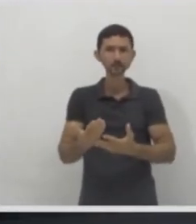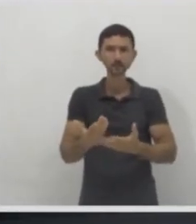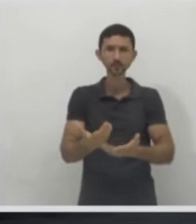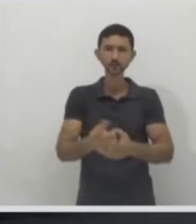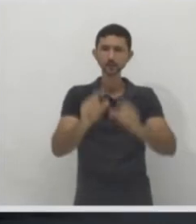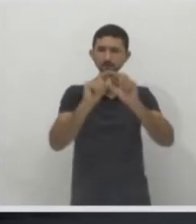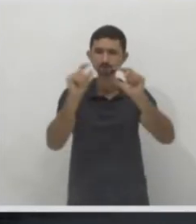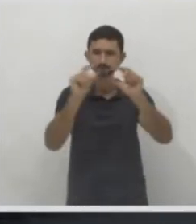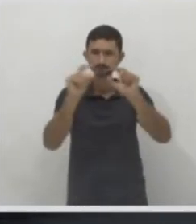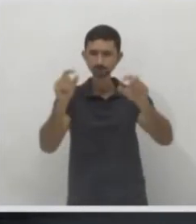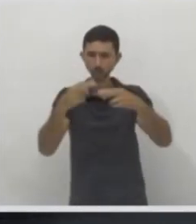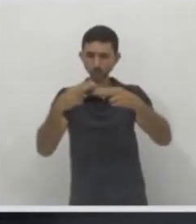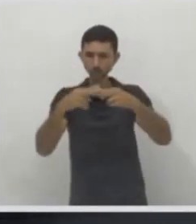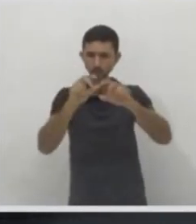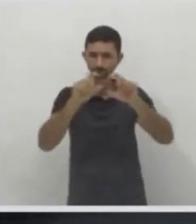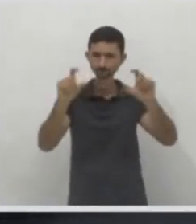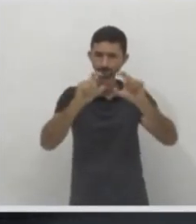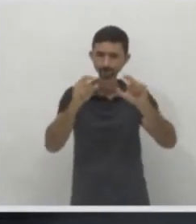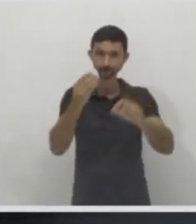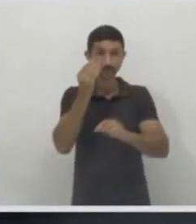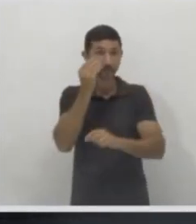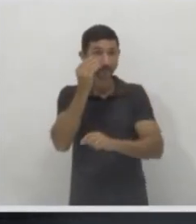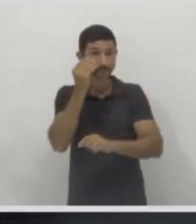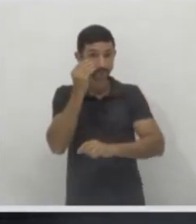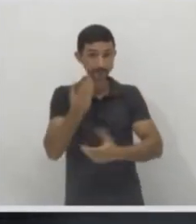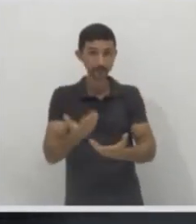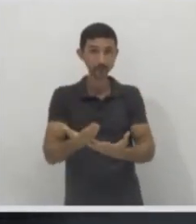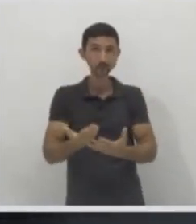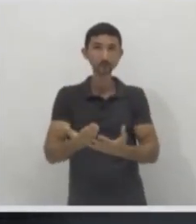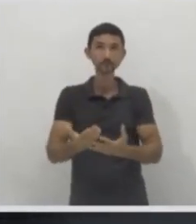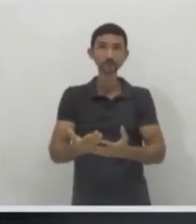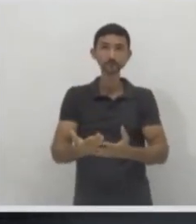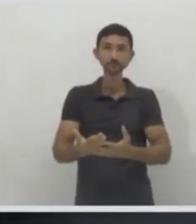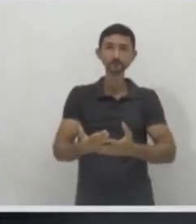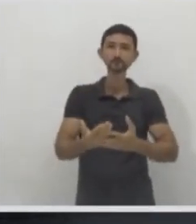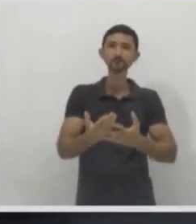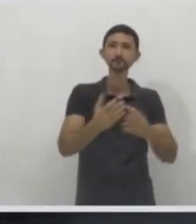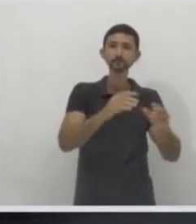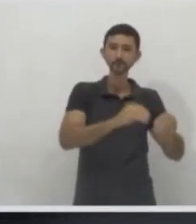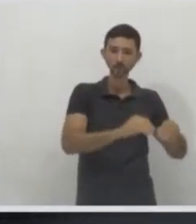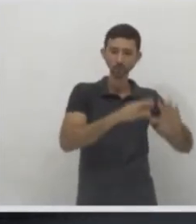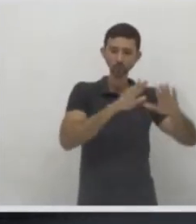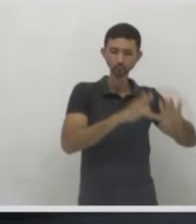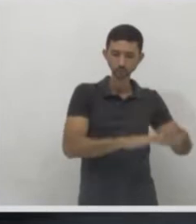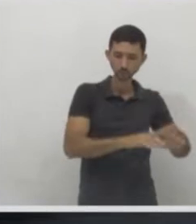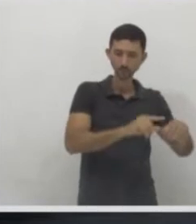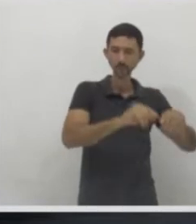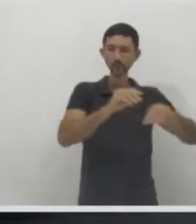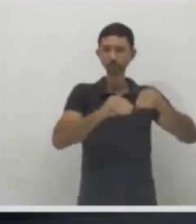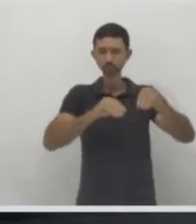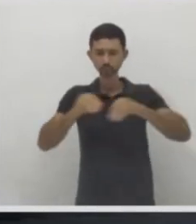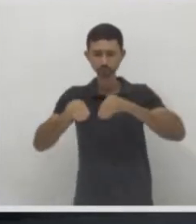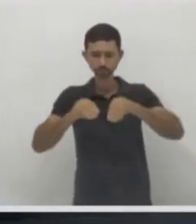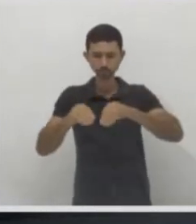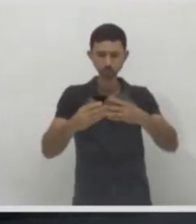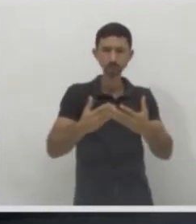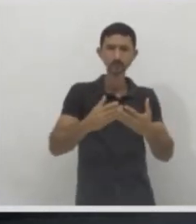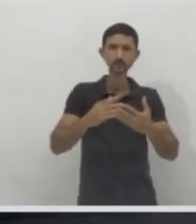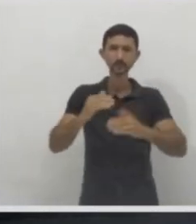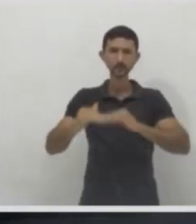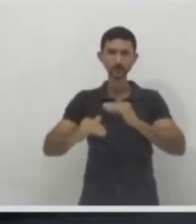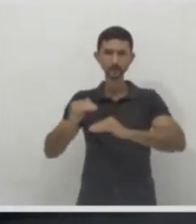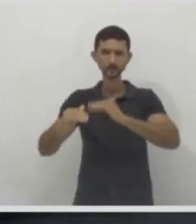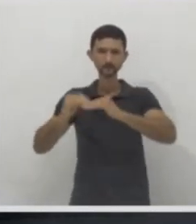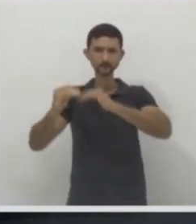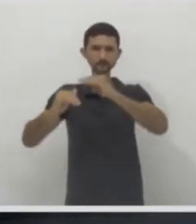que nós utilizamos aqui. Presta bem atenção para o homem, o nômade, o sedentário e a revolução